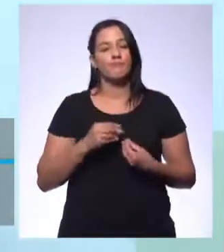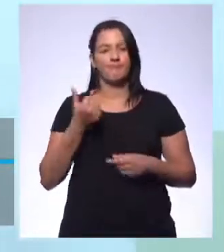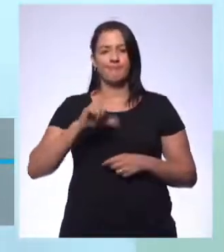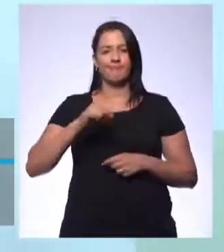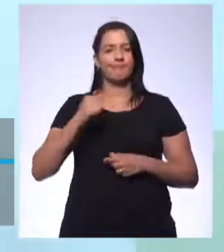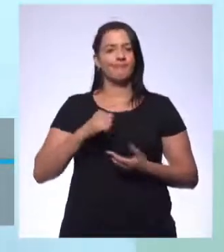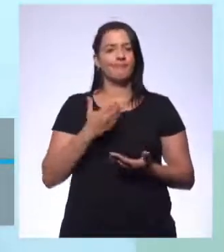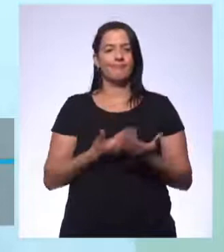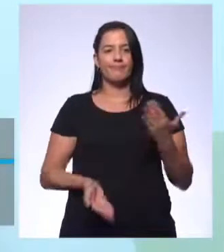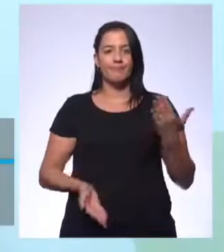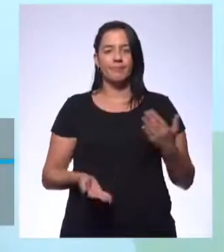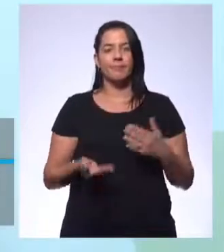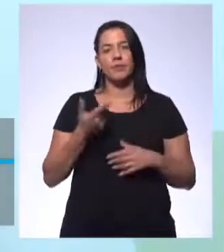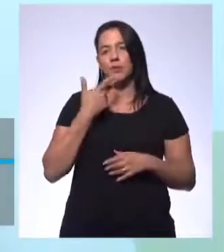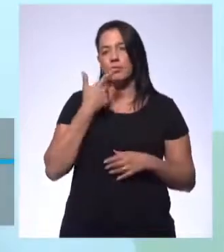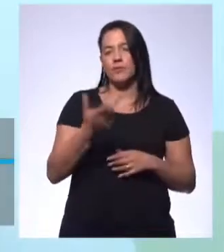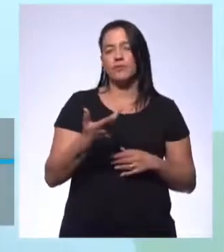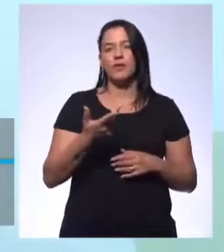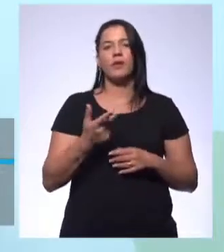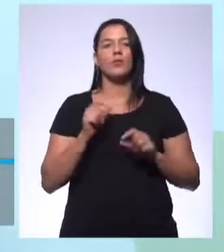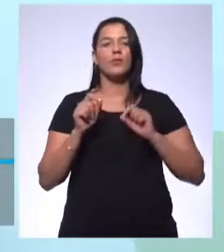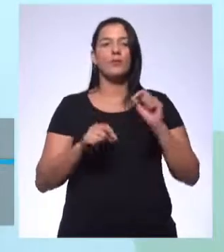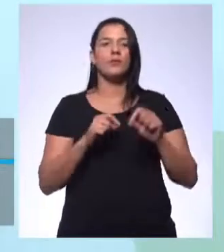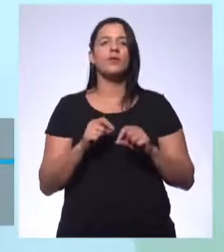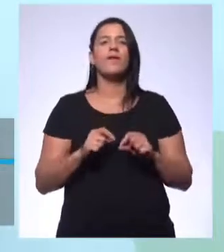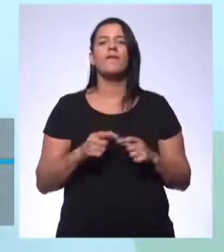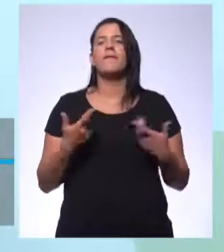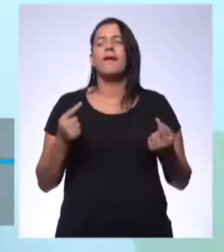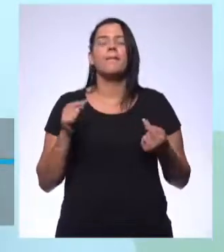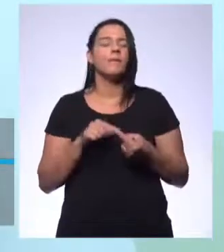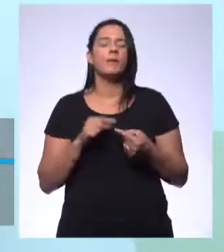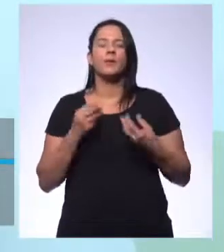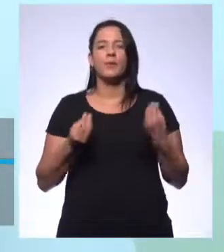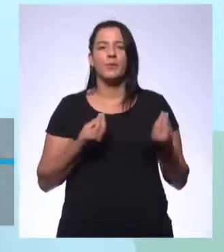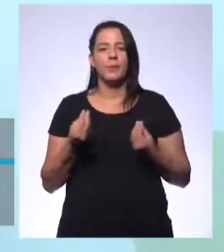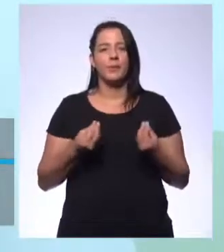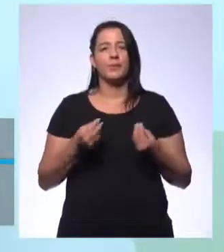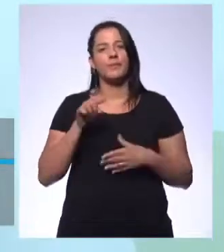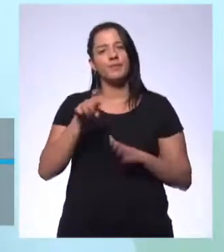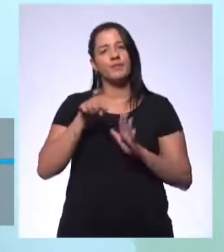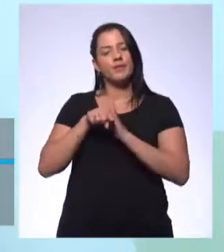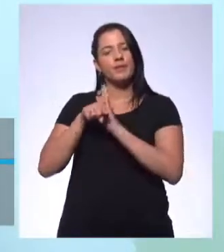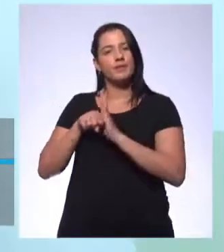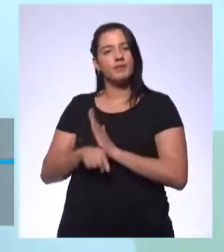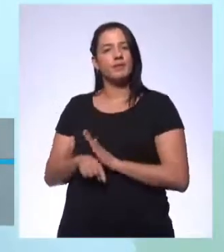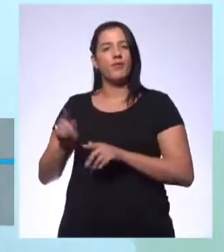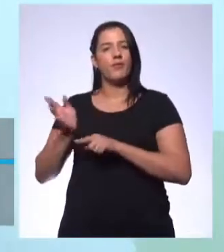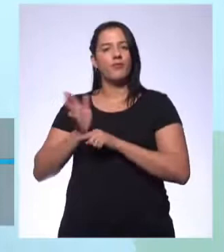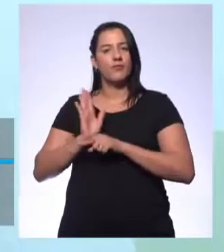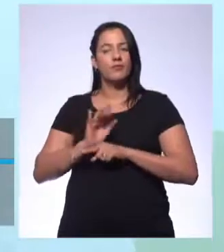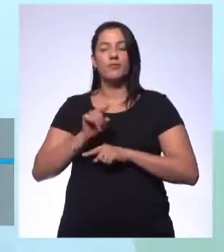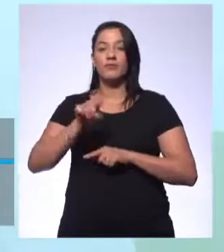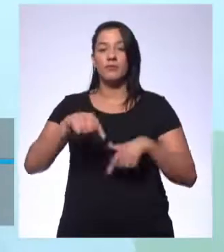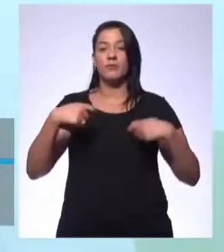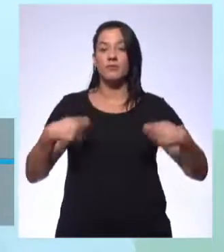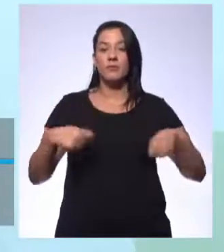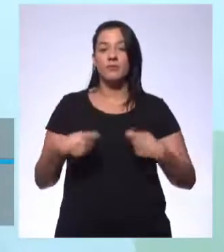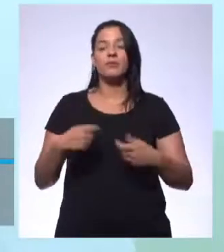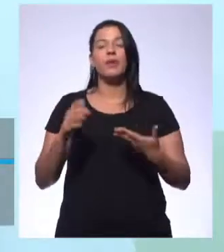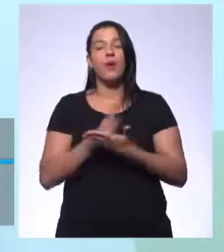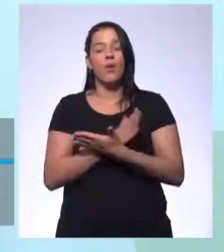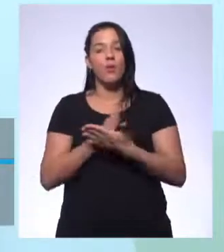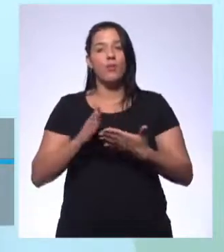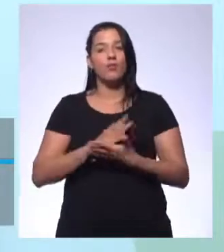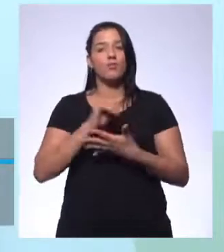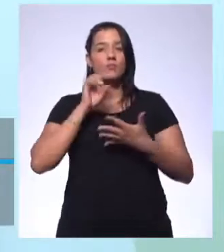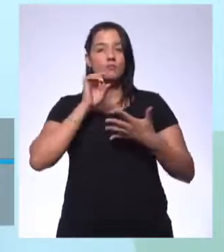tempo. E como a gente está falando de resenha crítica, o que isso tem a ver? Tem tudo a ver. Porque para você analisar um filme, você precisa ter algumas qualidades aí.